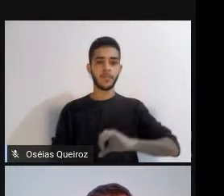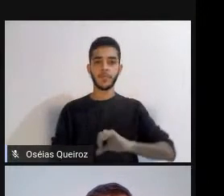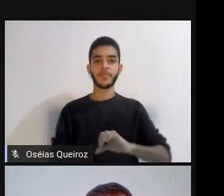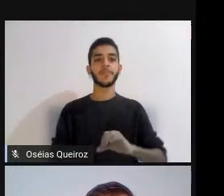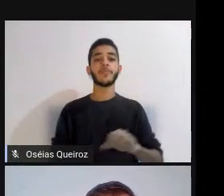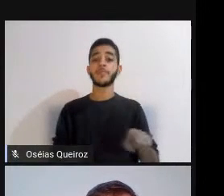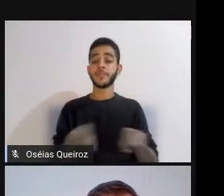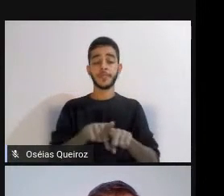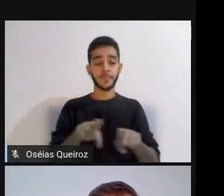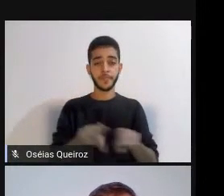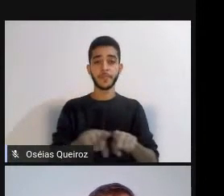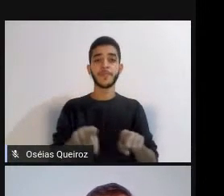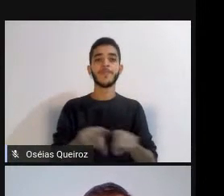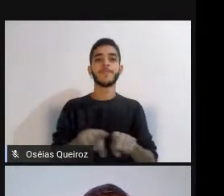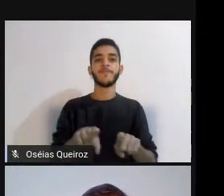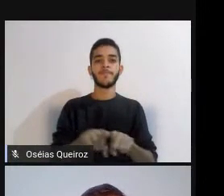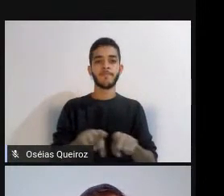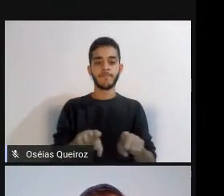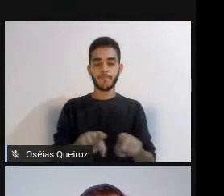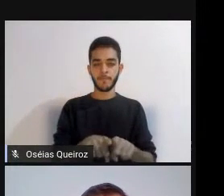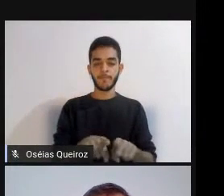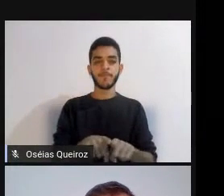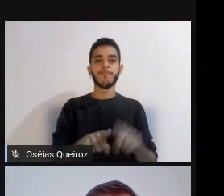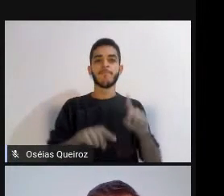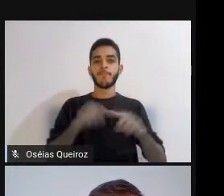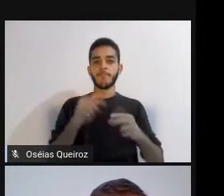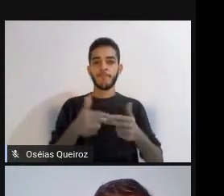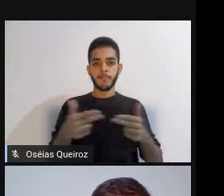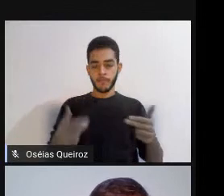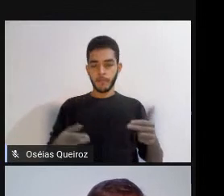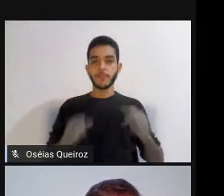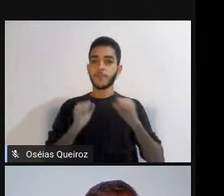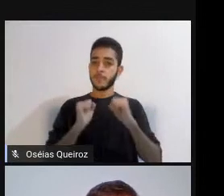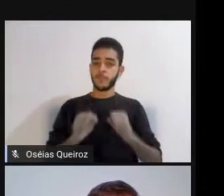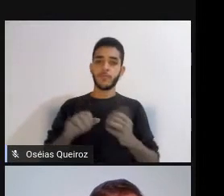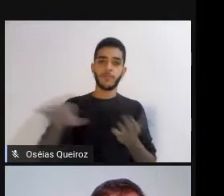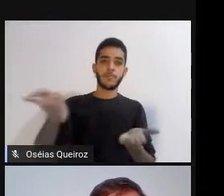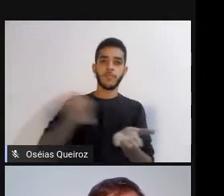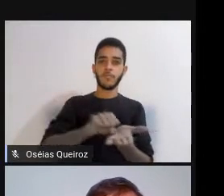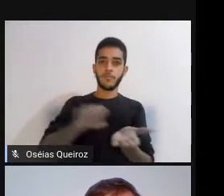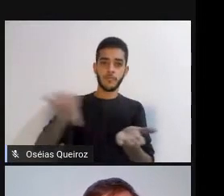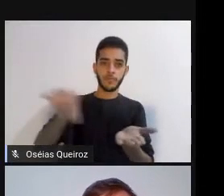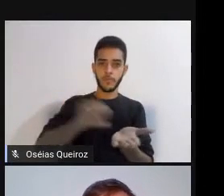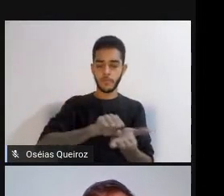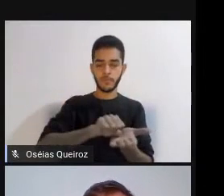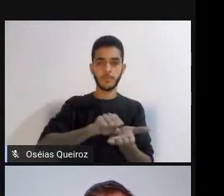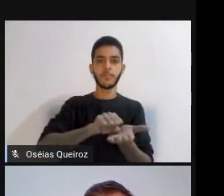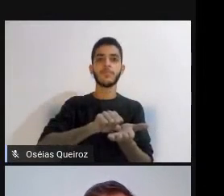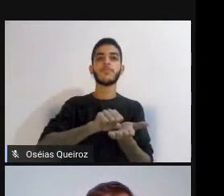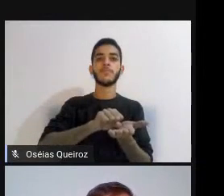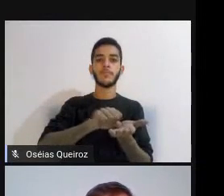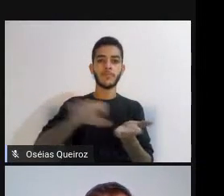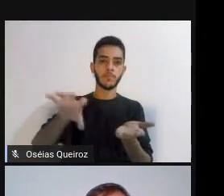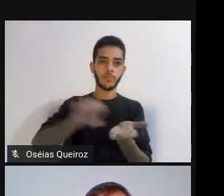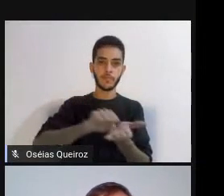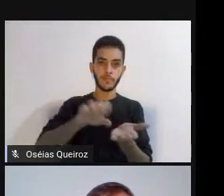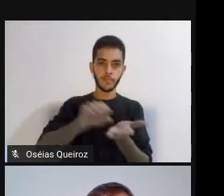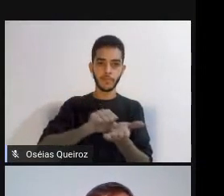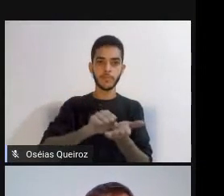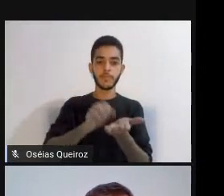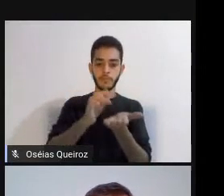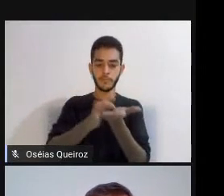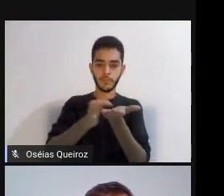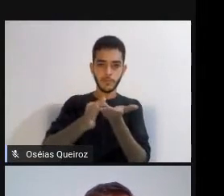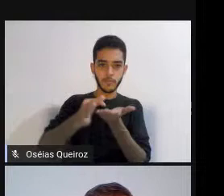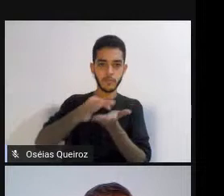Outros componentes que podem ser absorvidos ou dissolvidos por essas partículas são os POPs, os